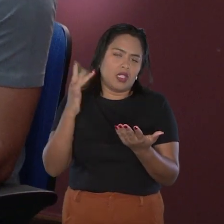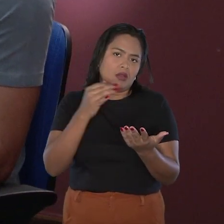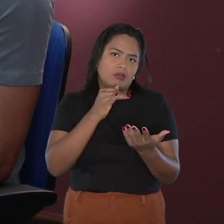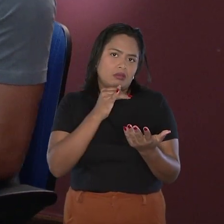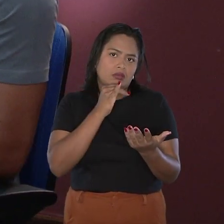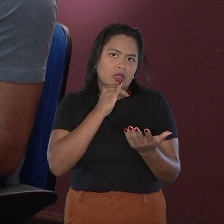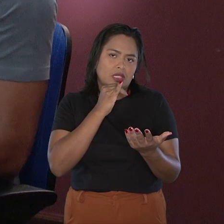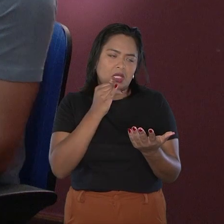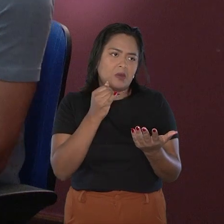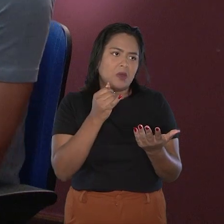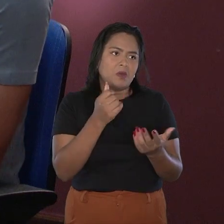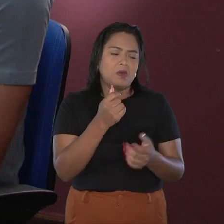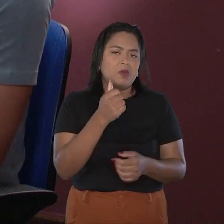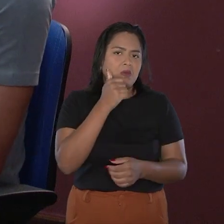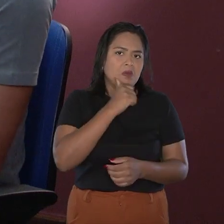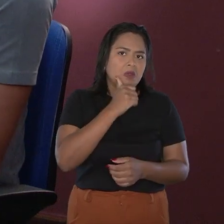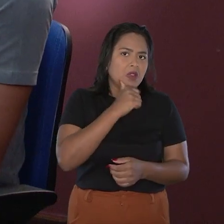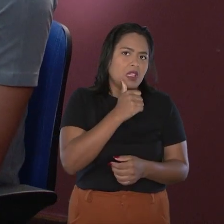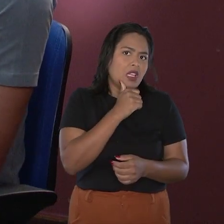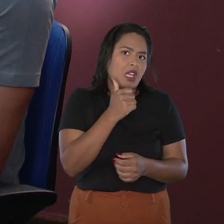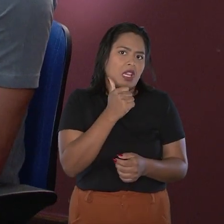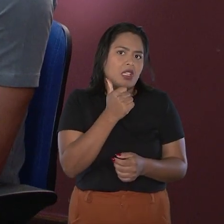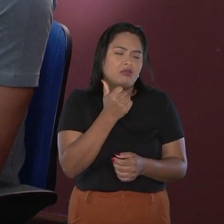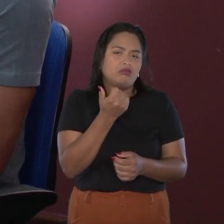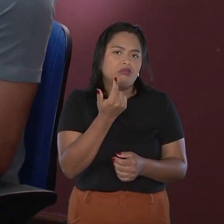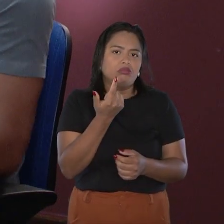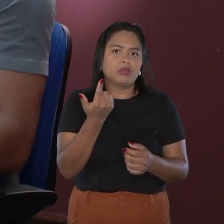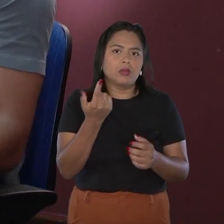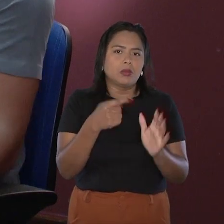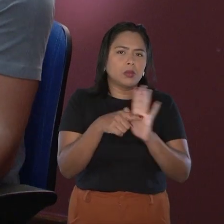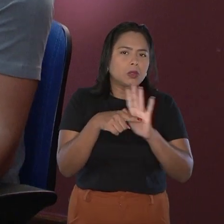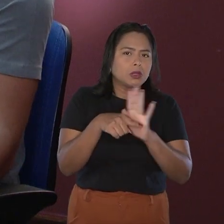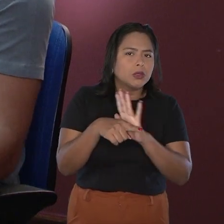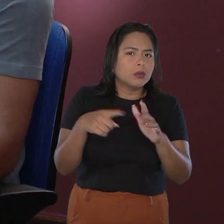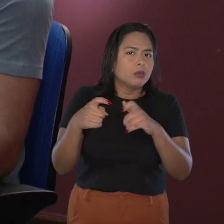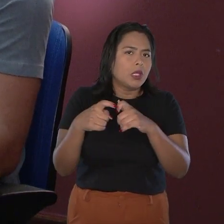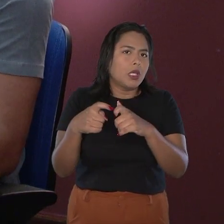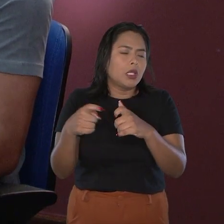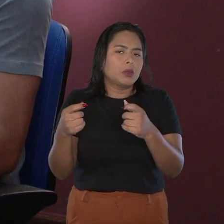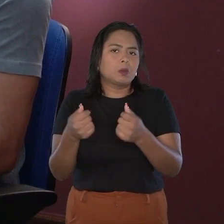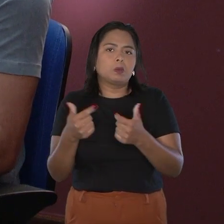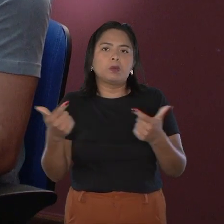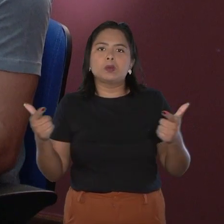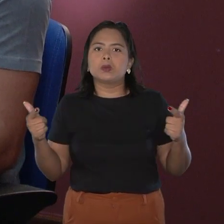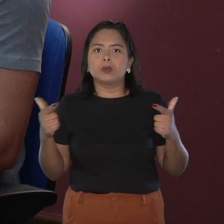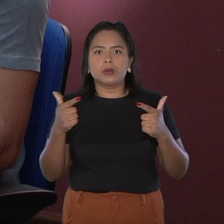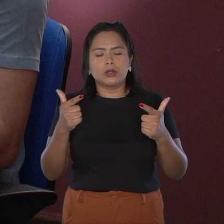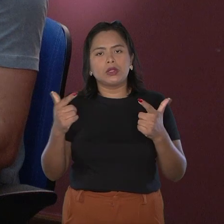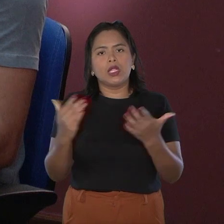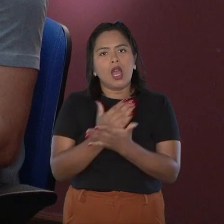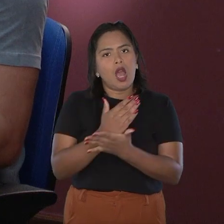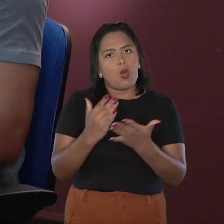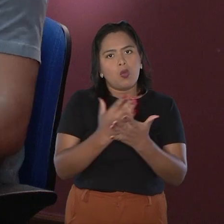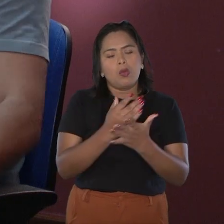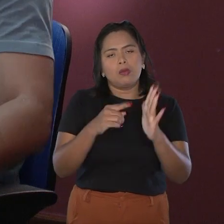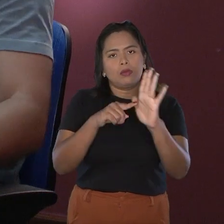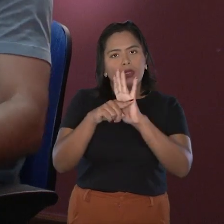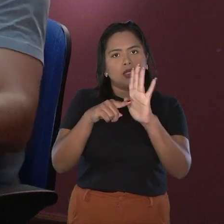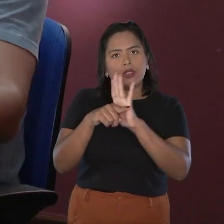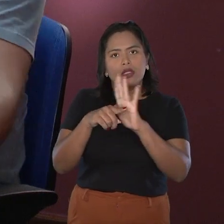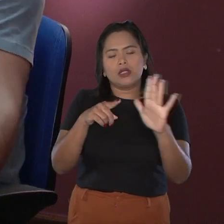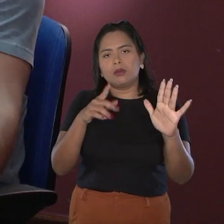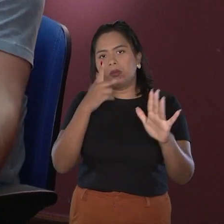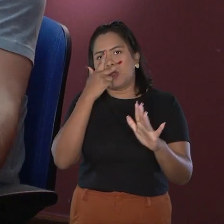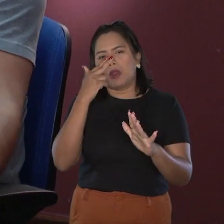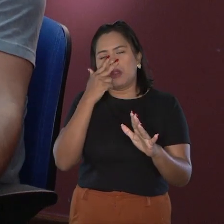então Existem várias pesquisas que tem apontado que muitos diagnósticos eles são deixados de lado